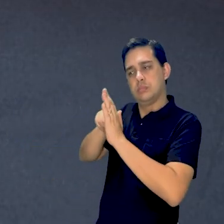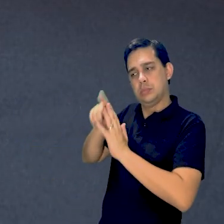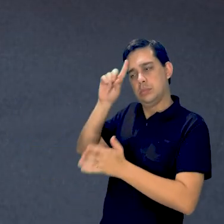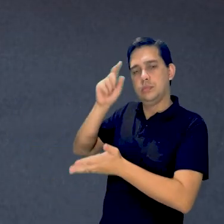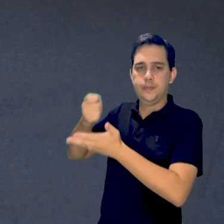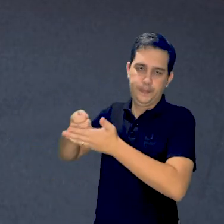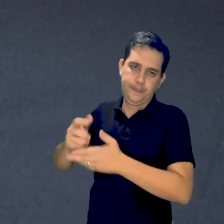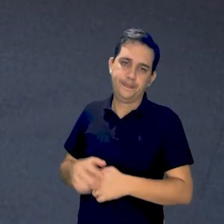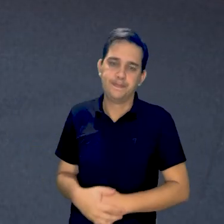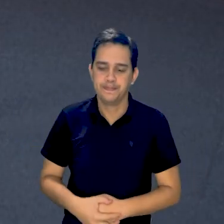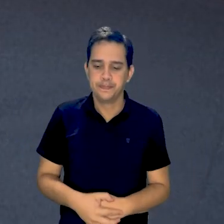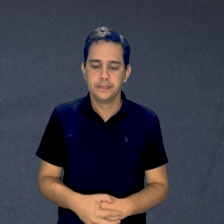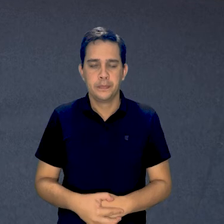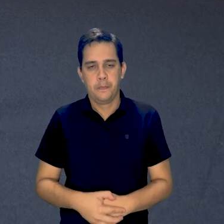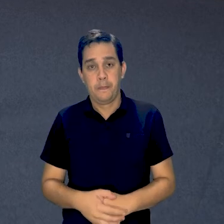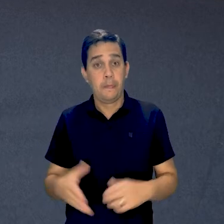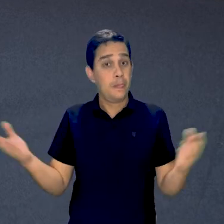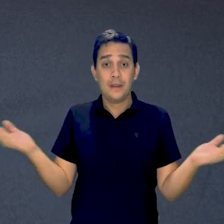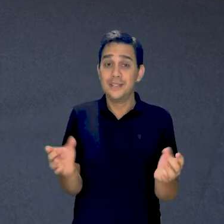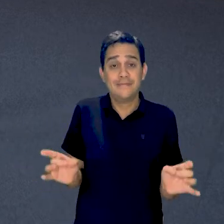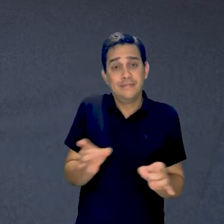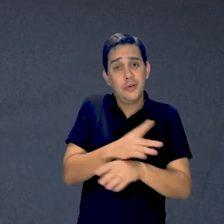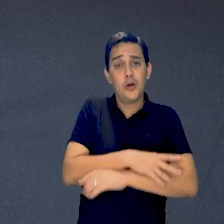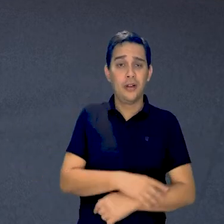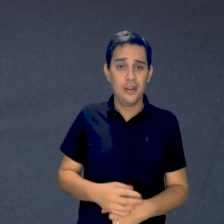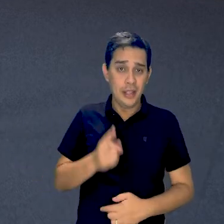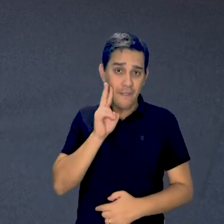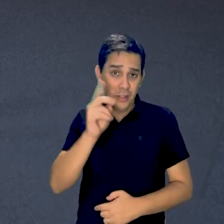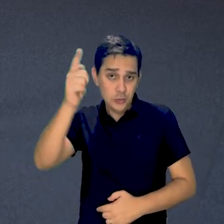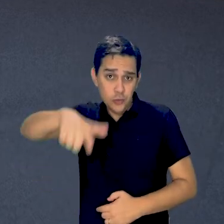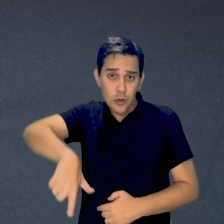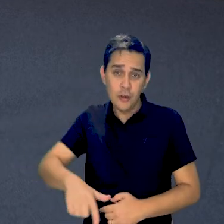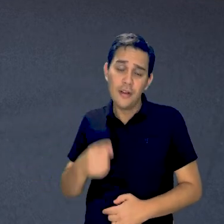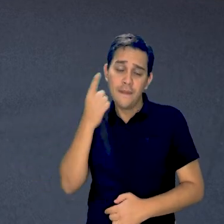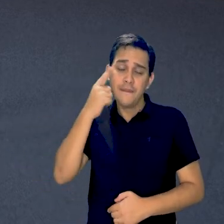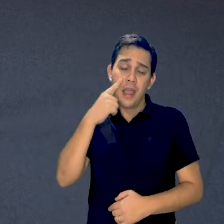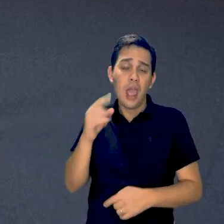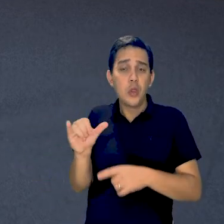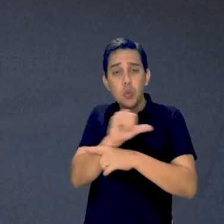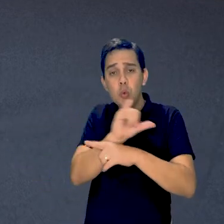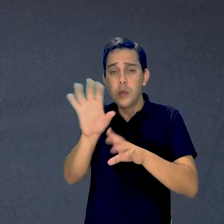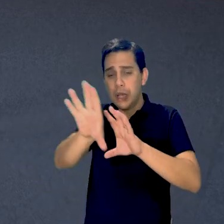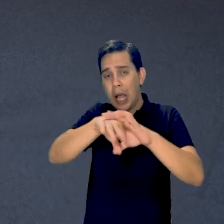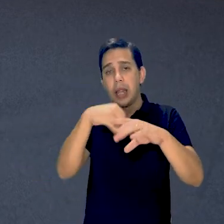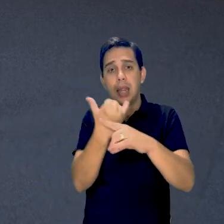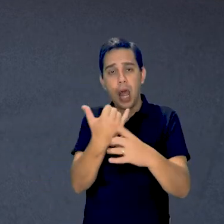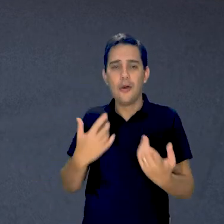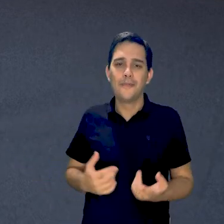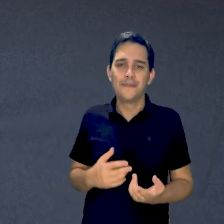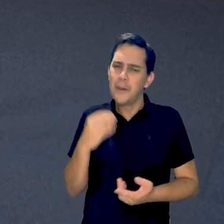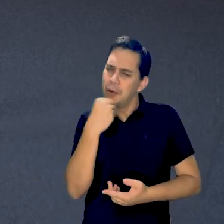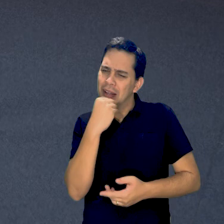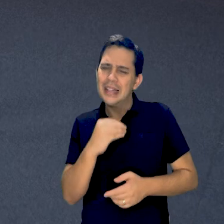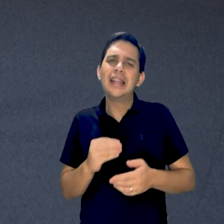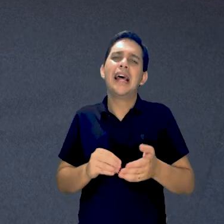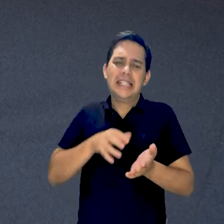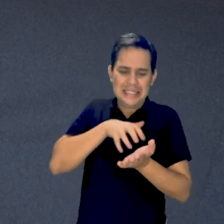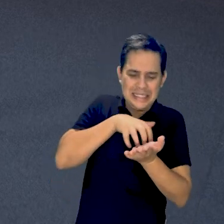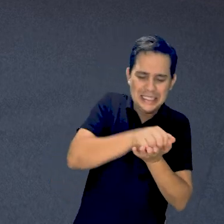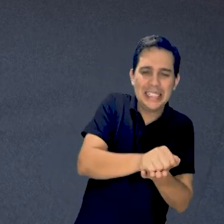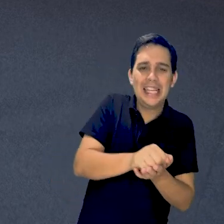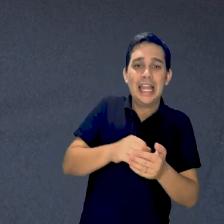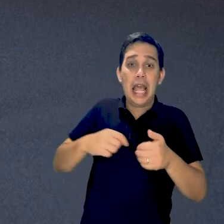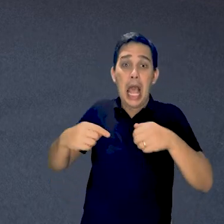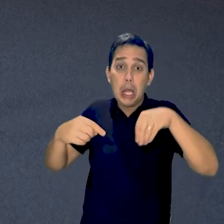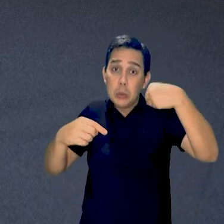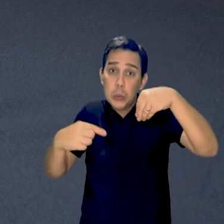edição do nosso programa, é só acessar o canal do MPRJ no YouTube. Aproveite para se inscrever e ativar as notificações. E para não